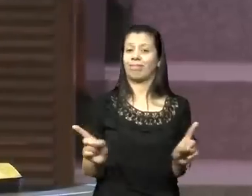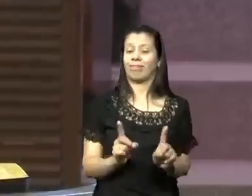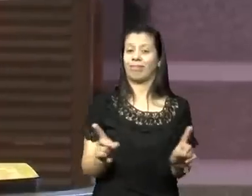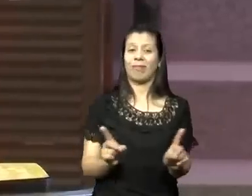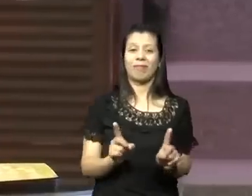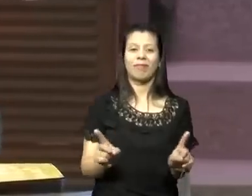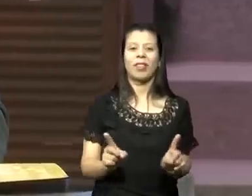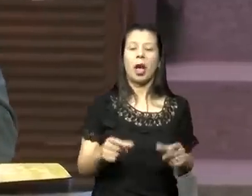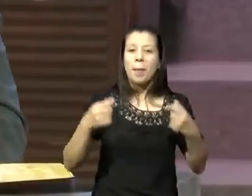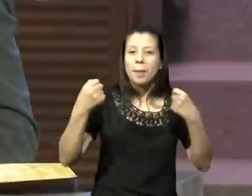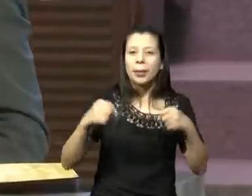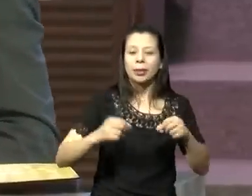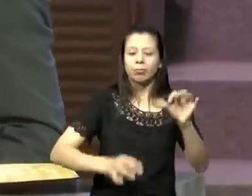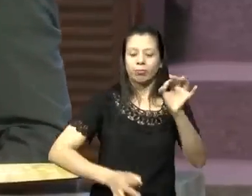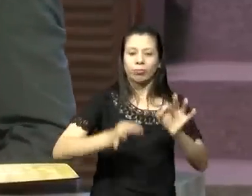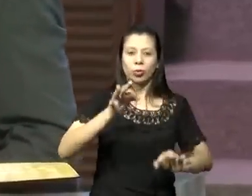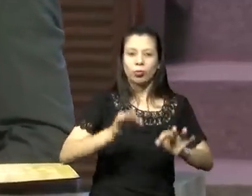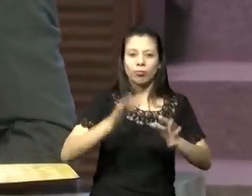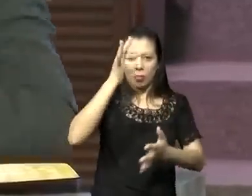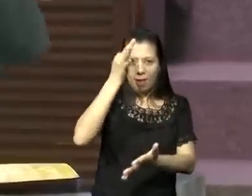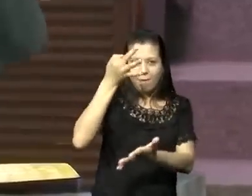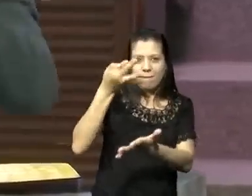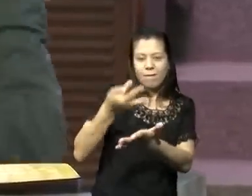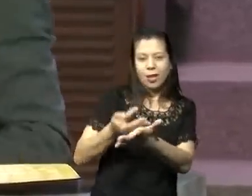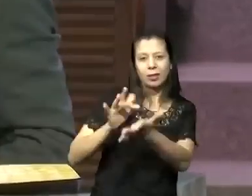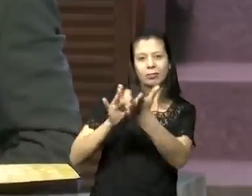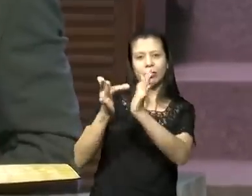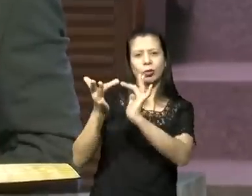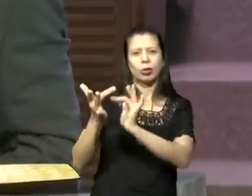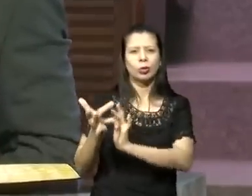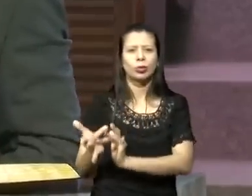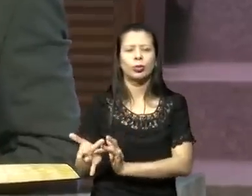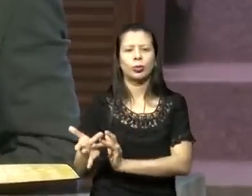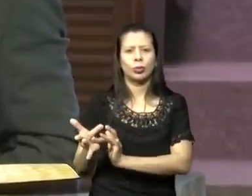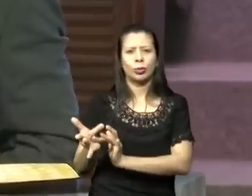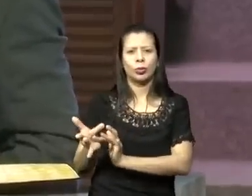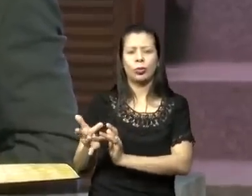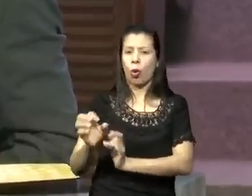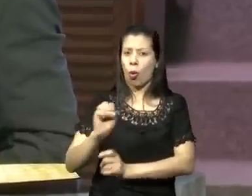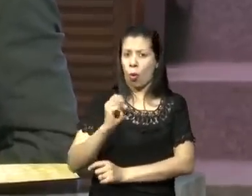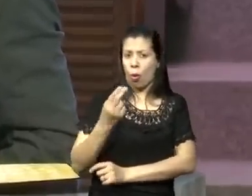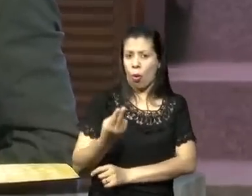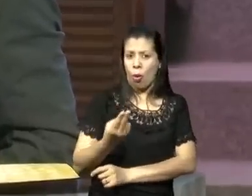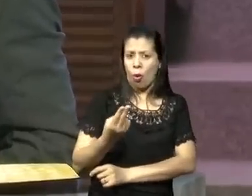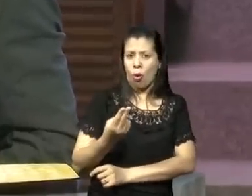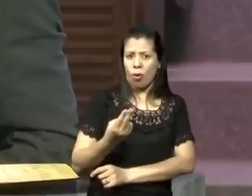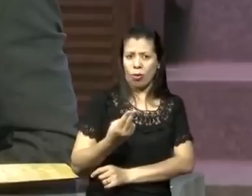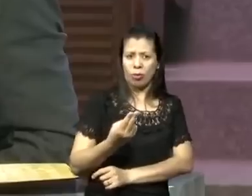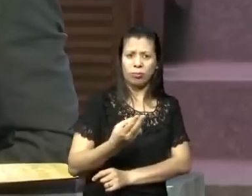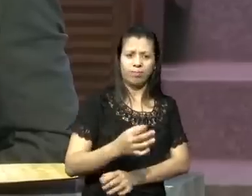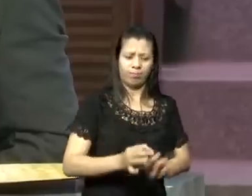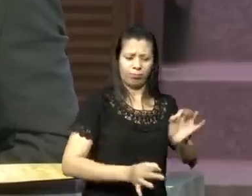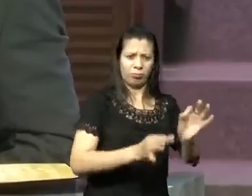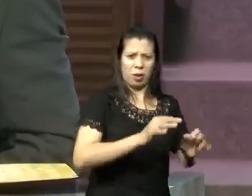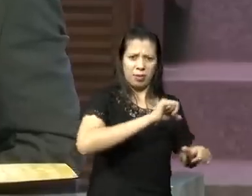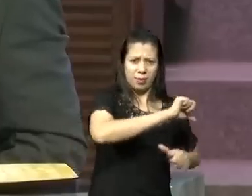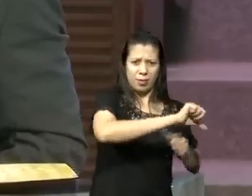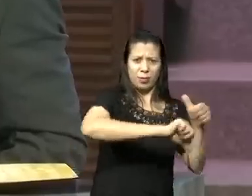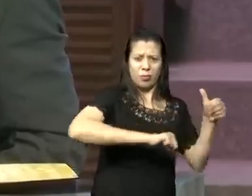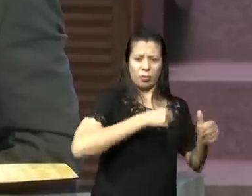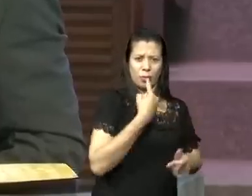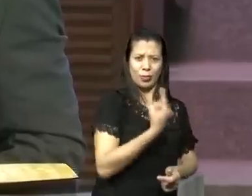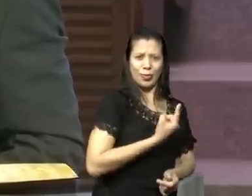justificação pela fé ou justificação pessoal que dei a fórmula antiga